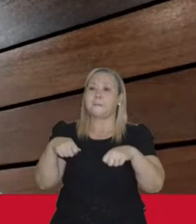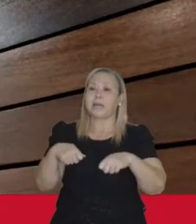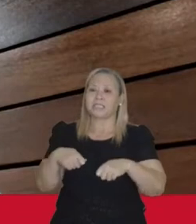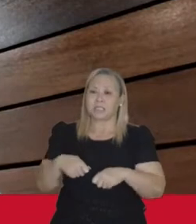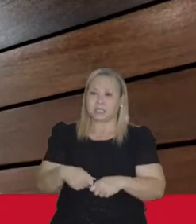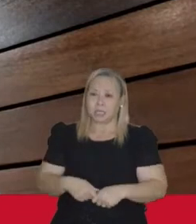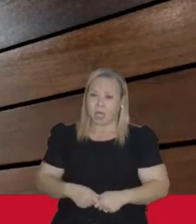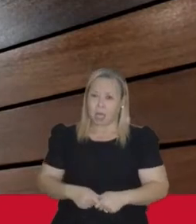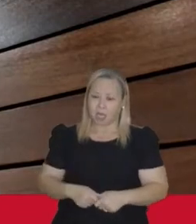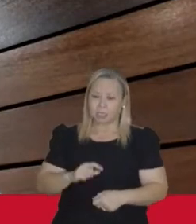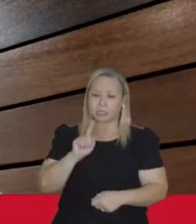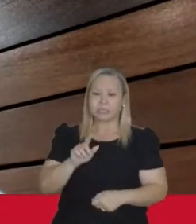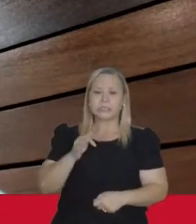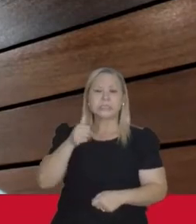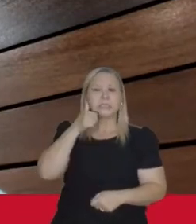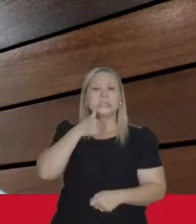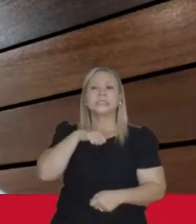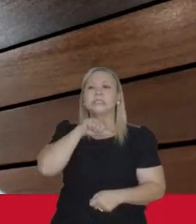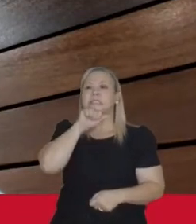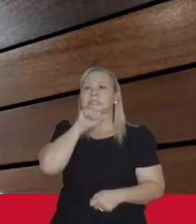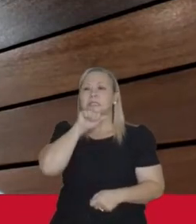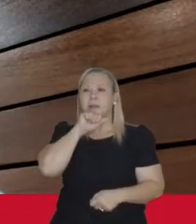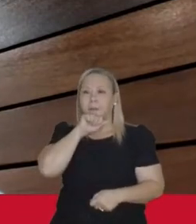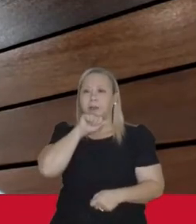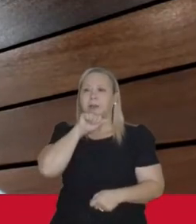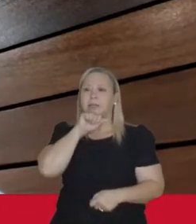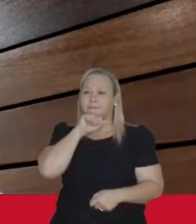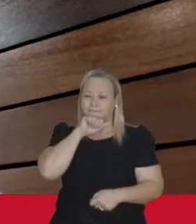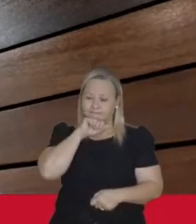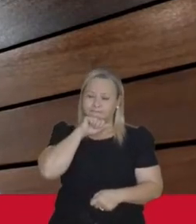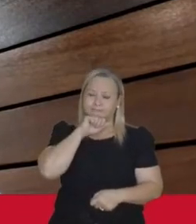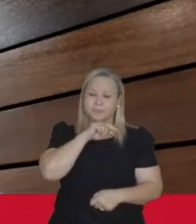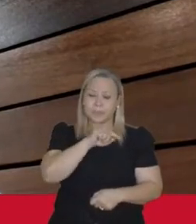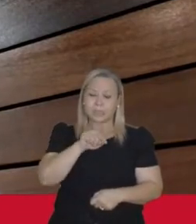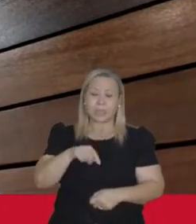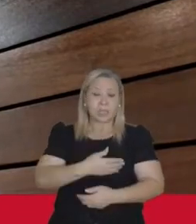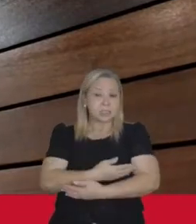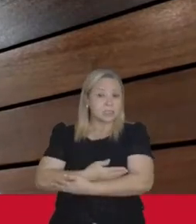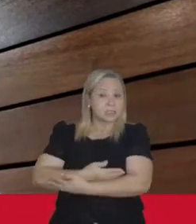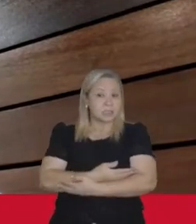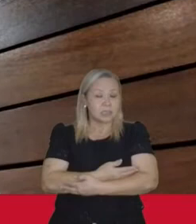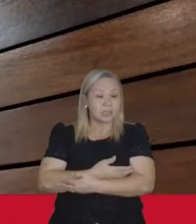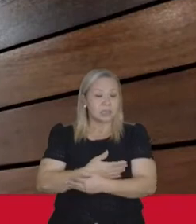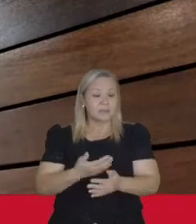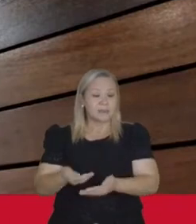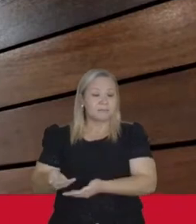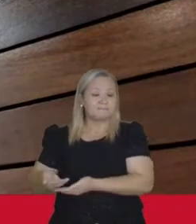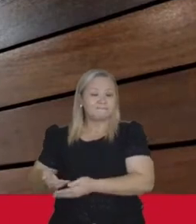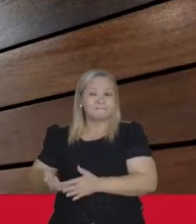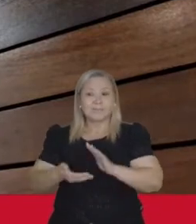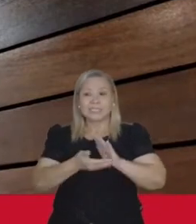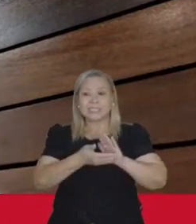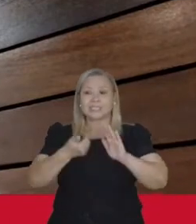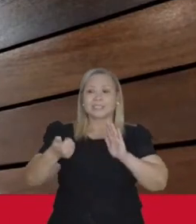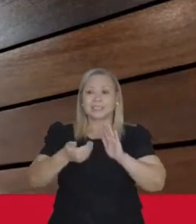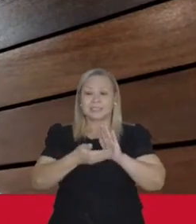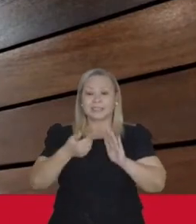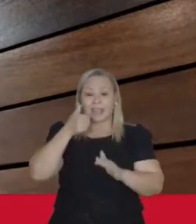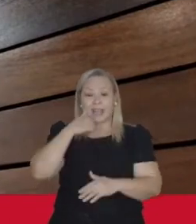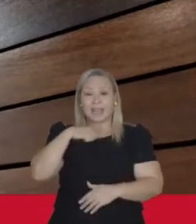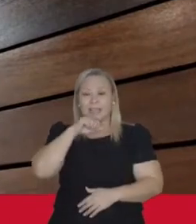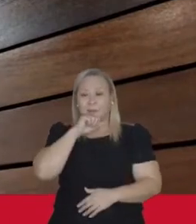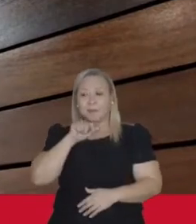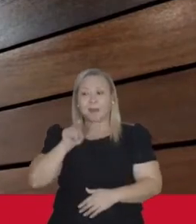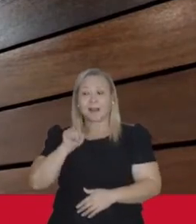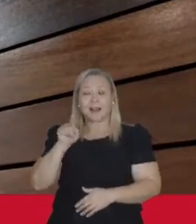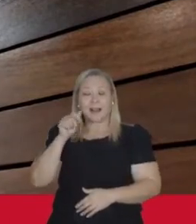capacidade de ser mãe. E essa criança é retirada dela, lá na maternidade. Isso